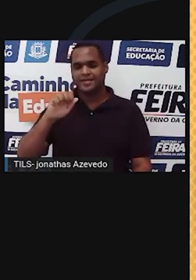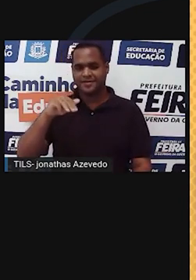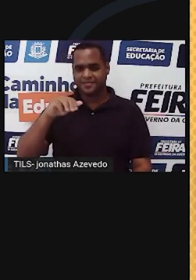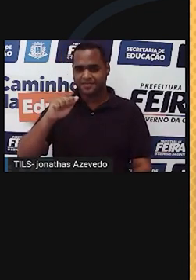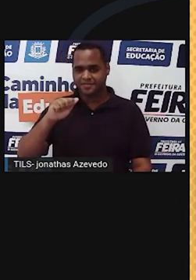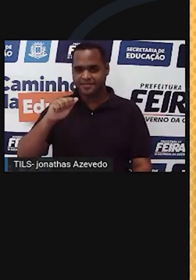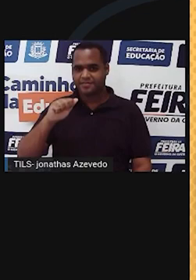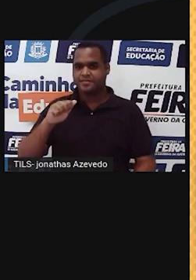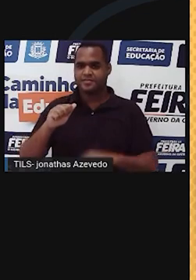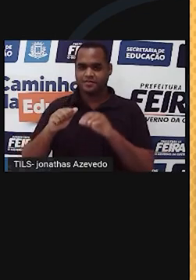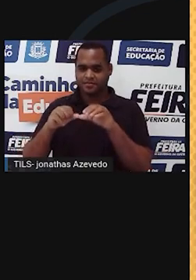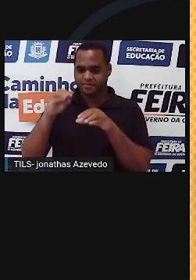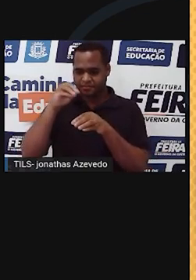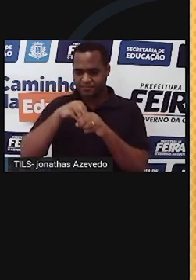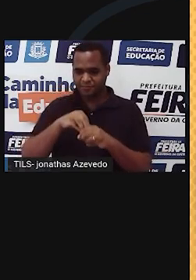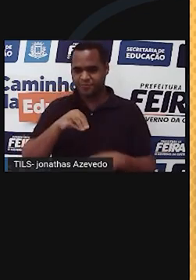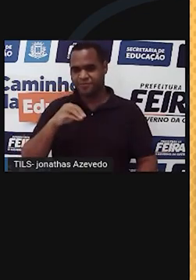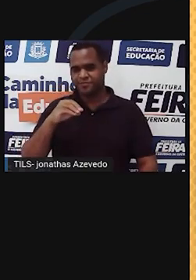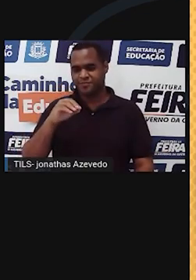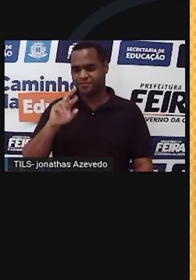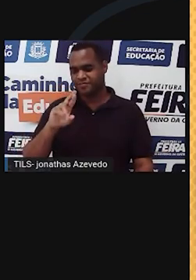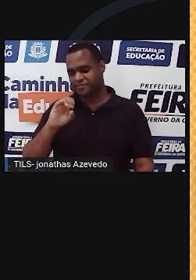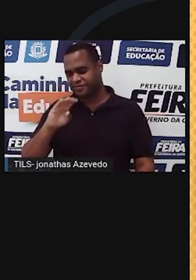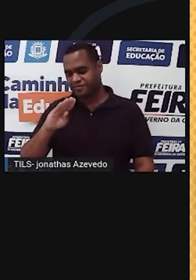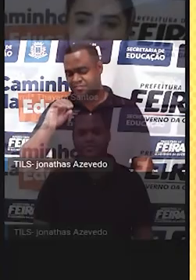e no ribossomo.